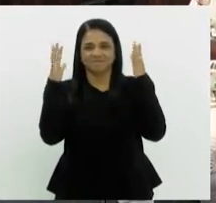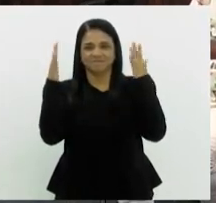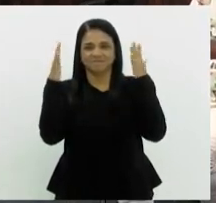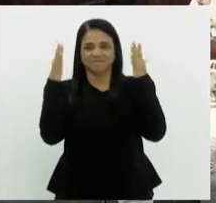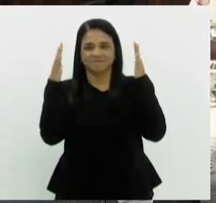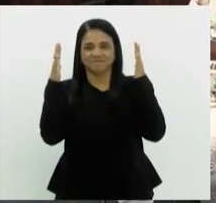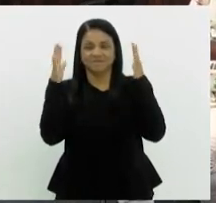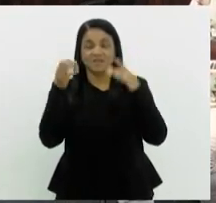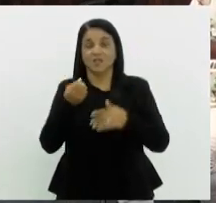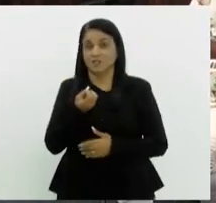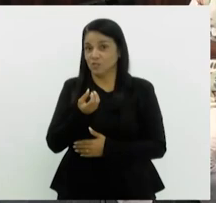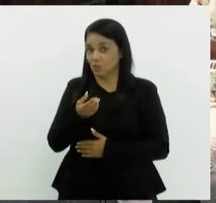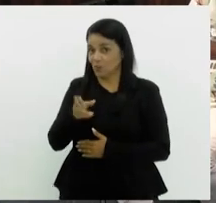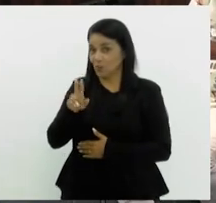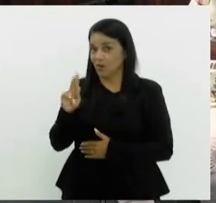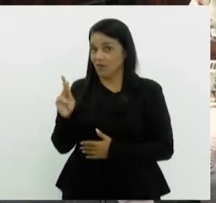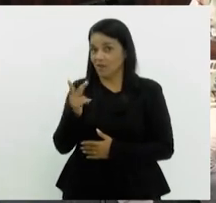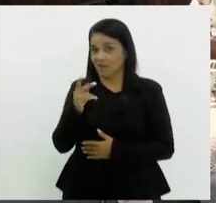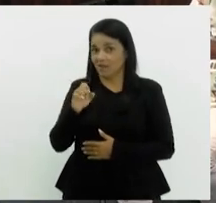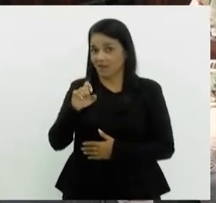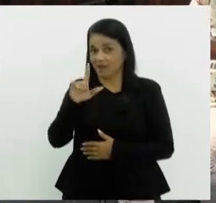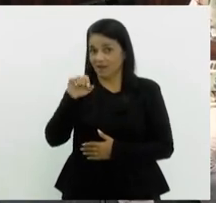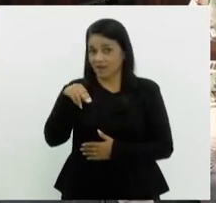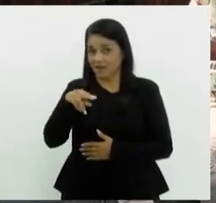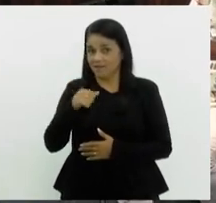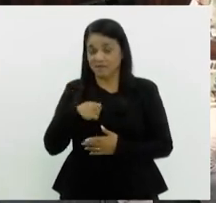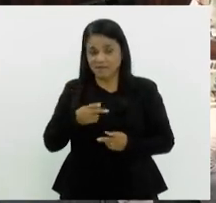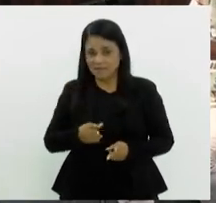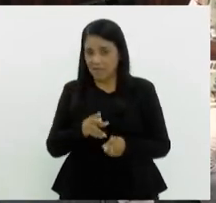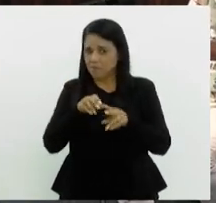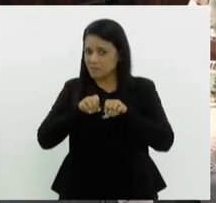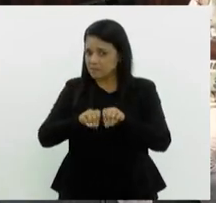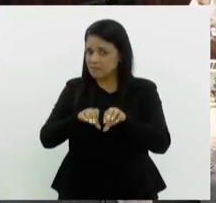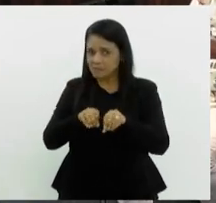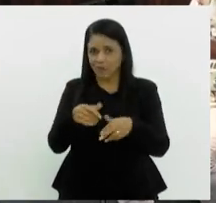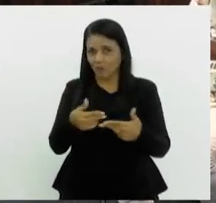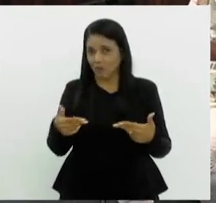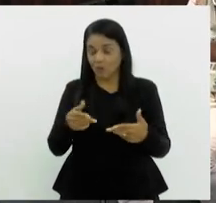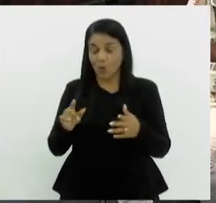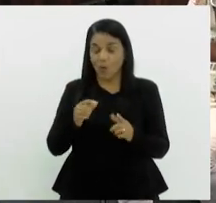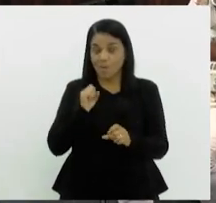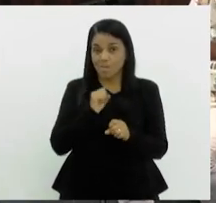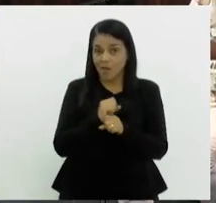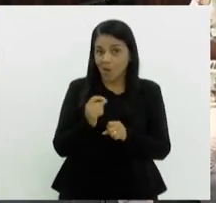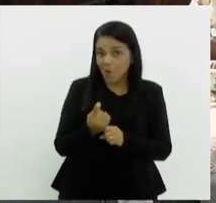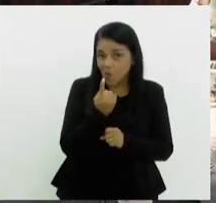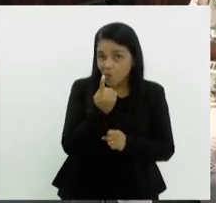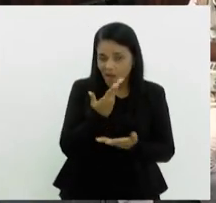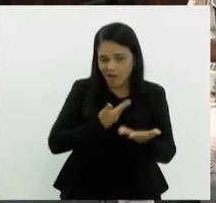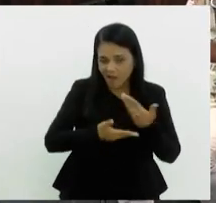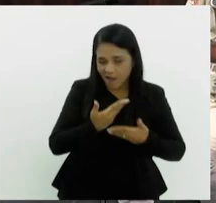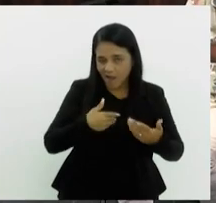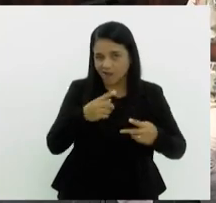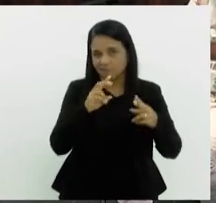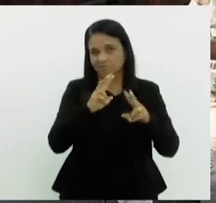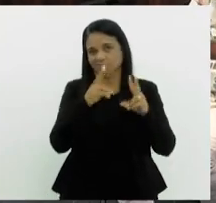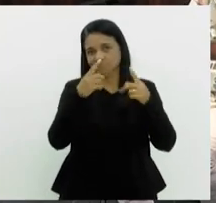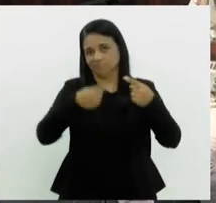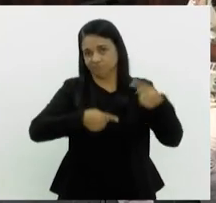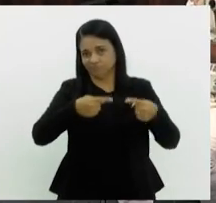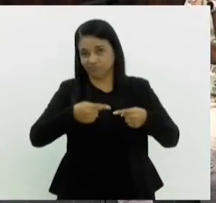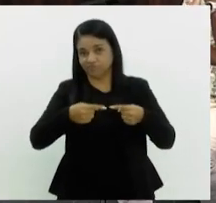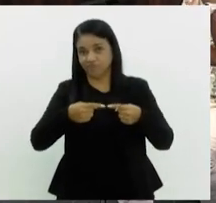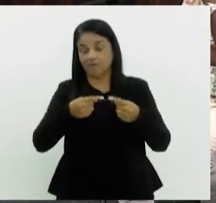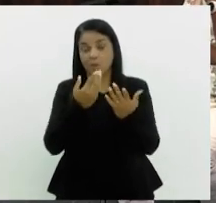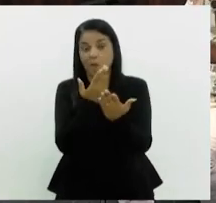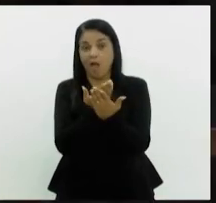A doutora Helena Teodoro toda hora é uma aula, né? Você para falar uma coisa que a doutora Helena Teodoro já vem uma